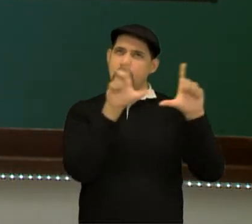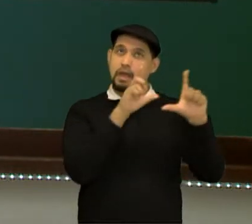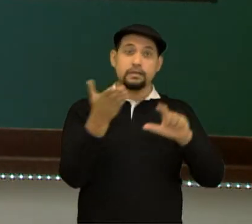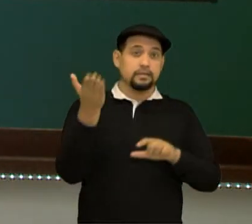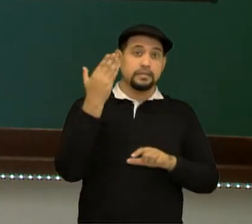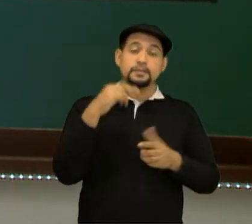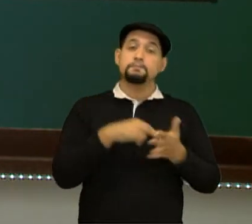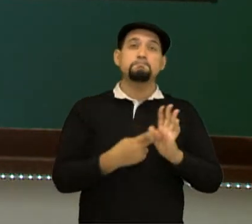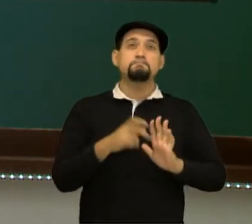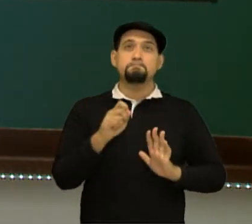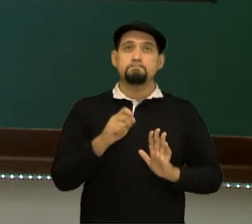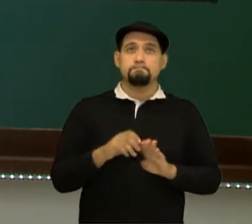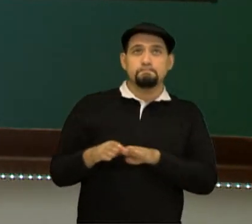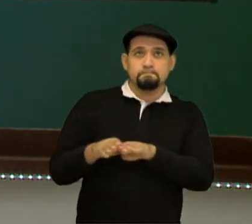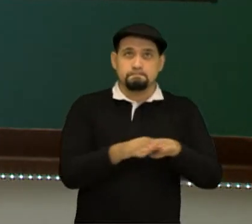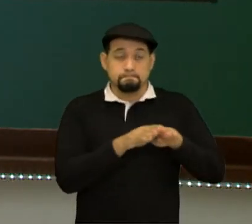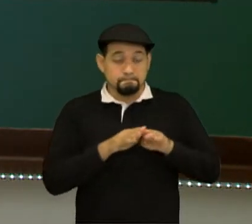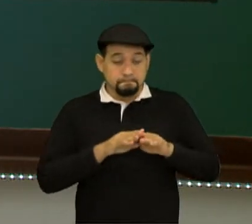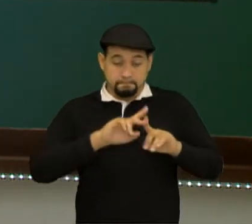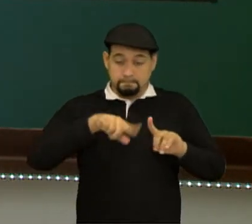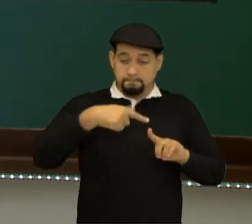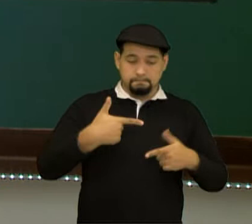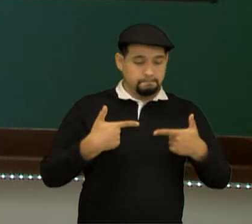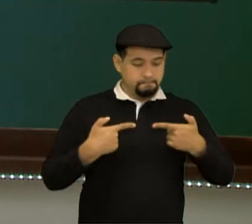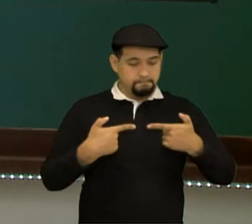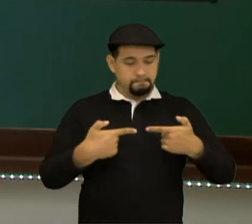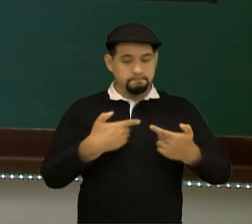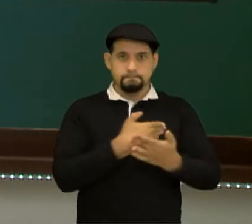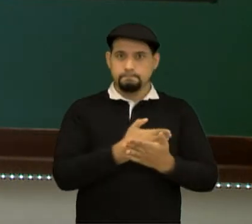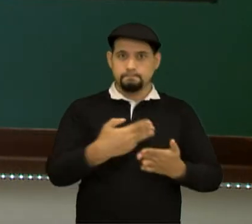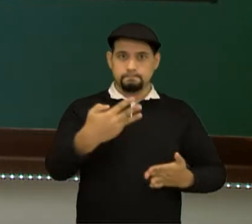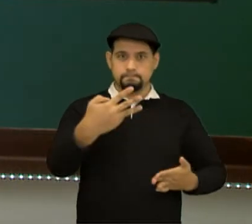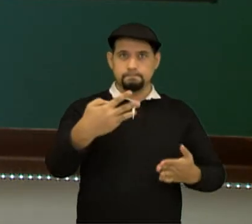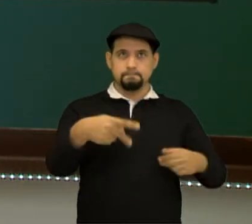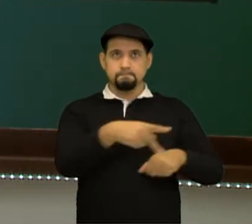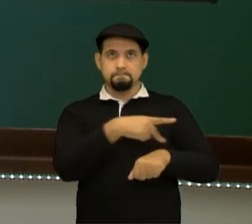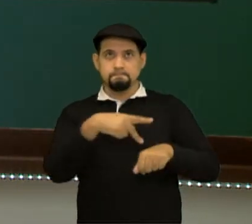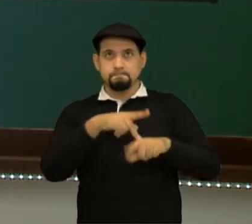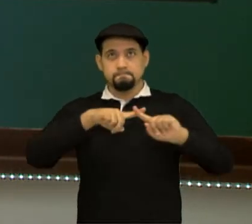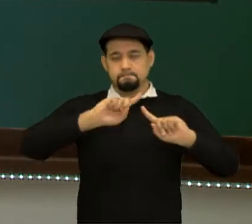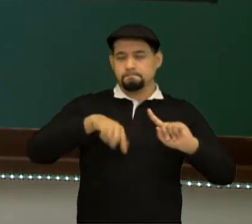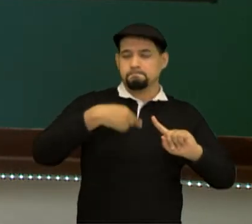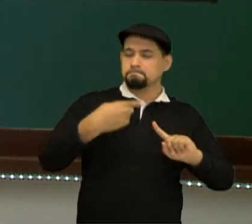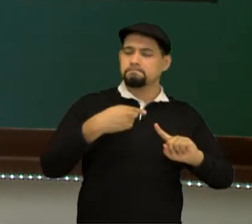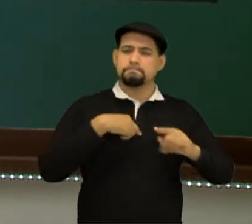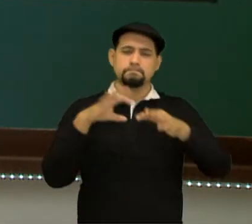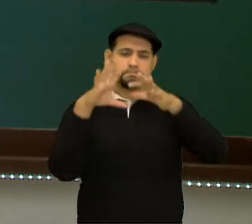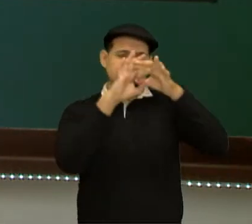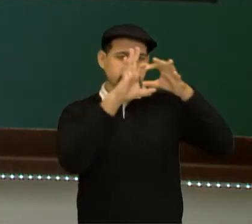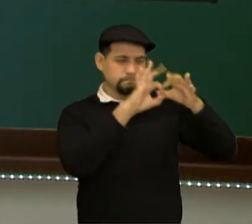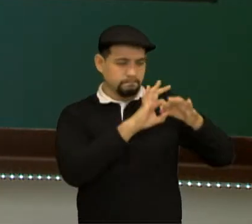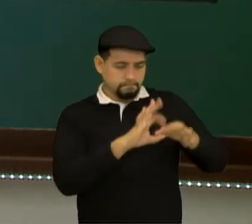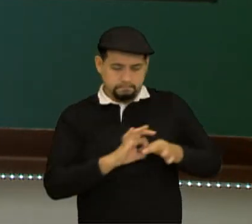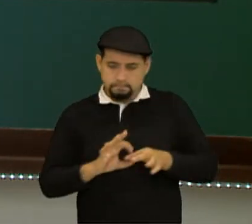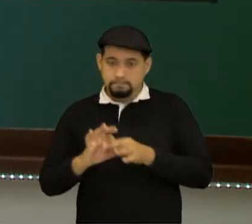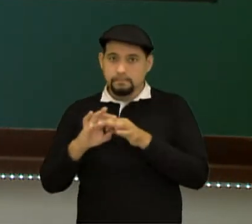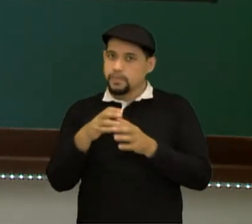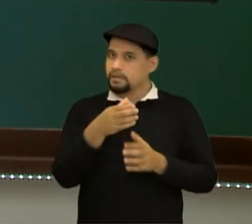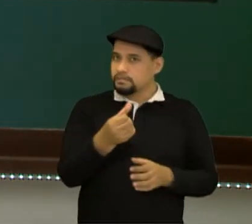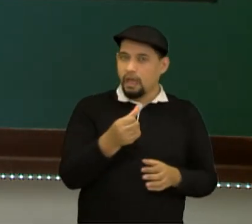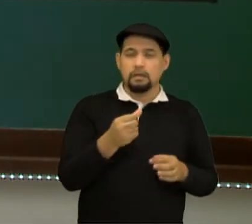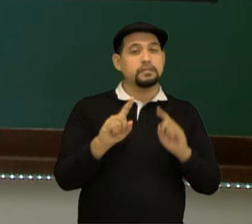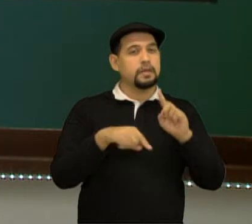que a consolidação no pós-guerra se deu inicialmente por três países depois foram se unindo gradativamente e